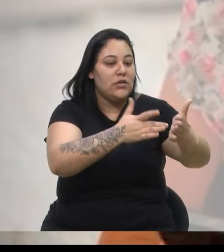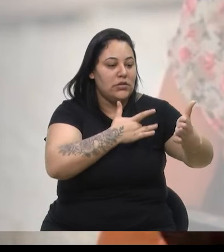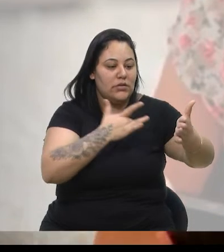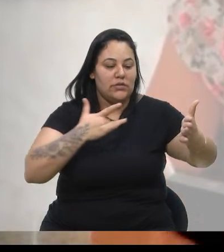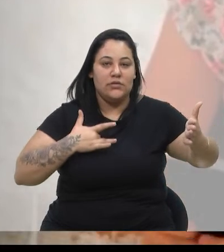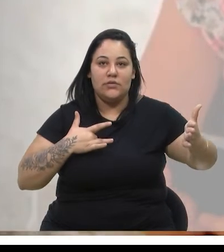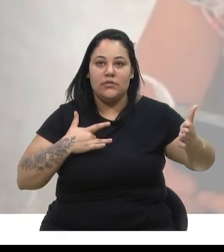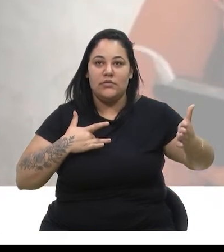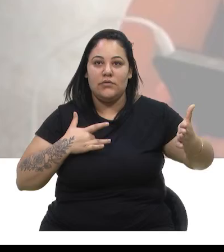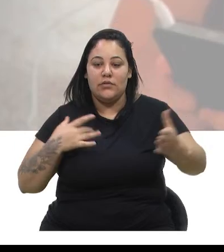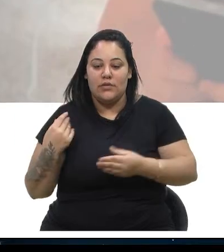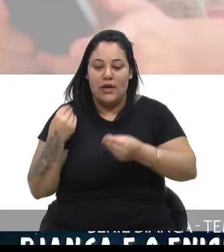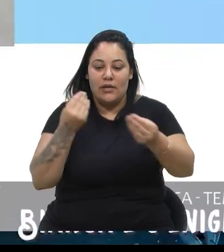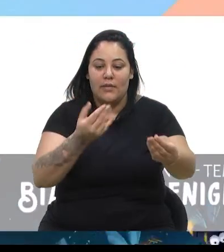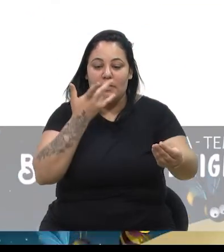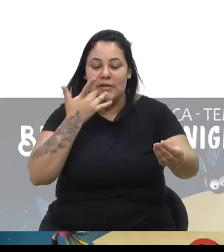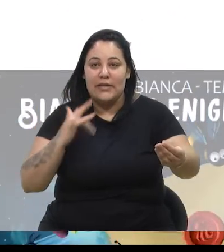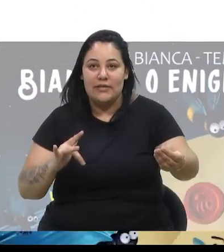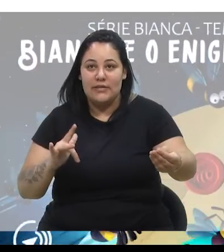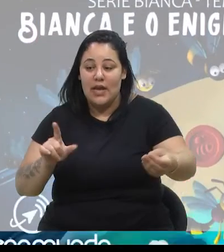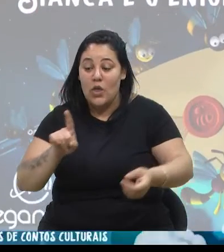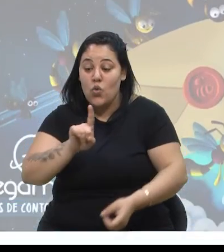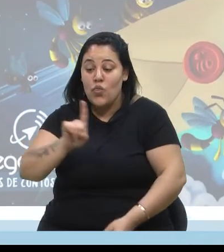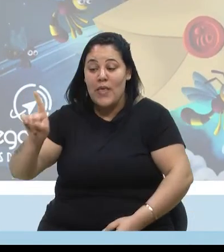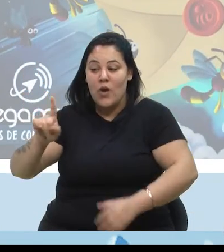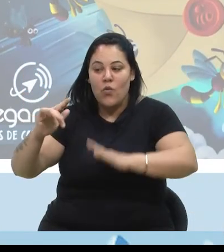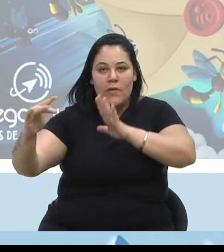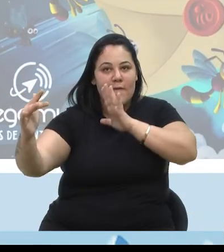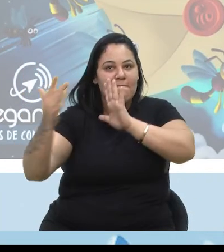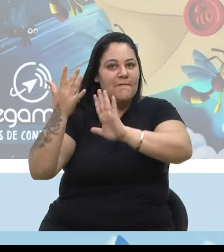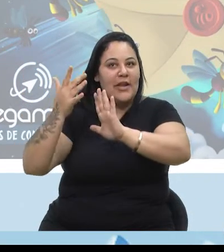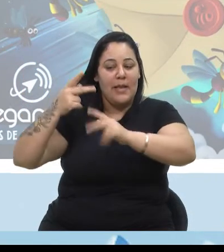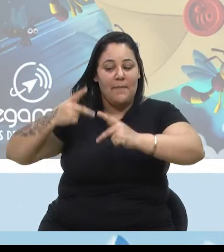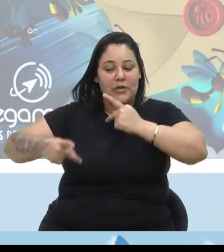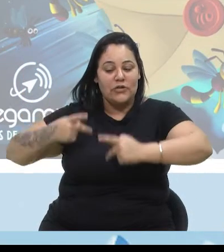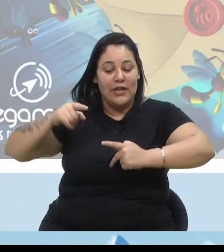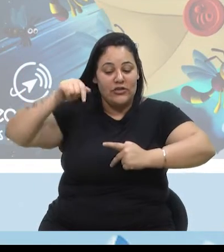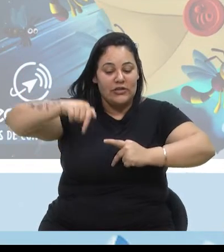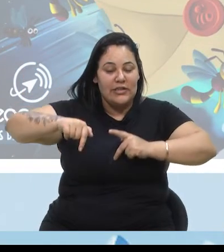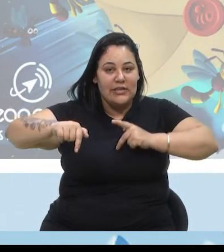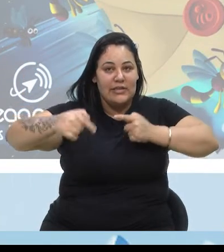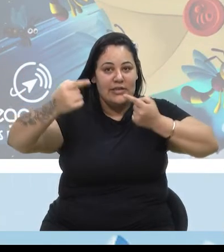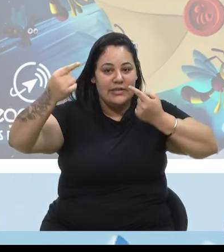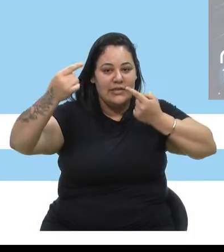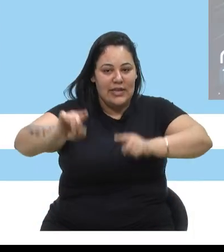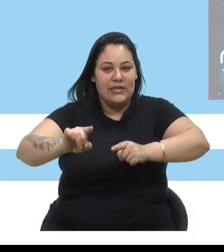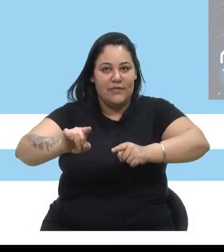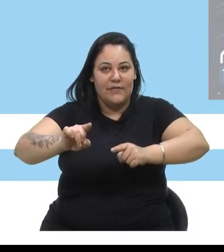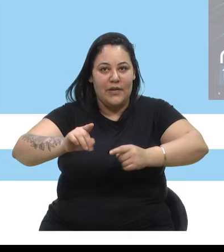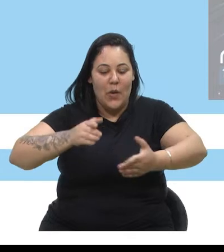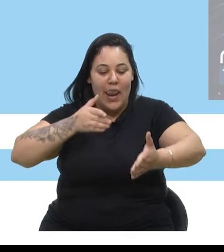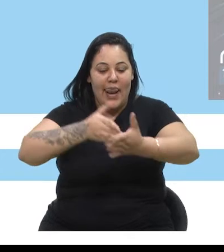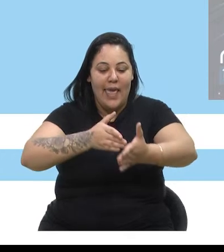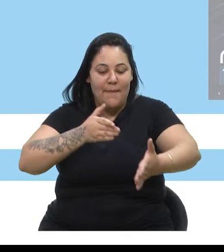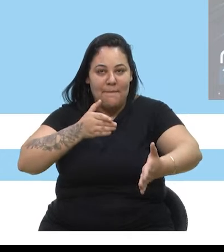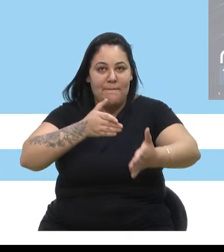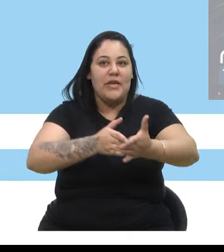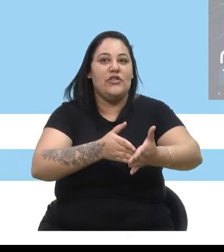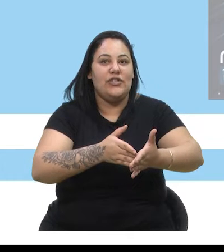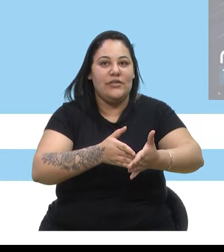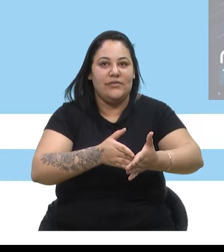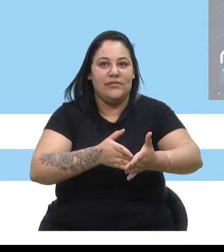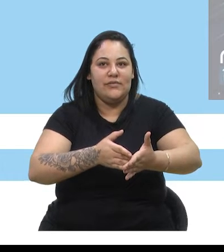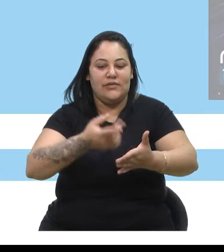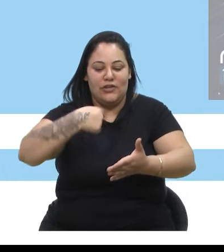nãos, que são os limites saudáveis que a gente tem que dar para as crianças, e dos nãos que enfrenta a Bianca nesse desafio, que são os